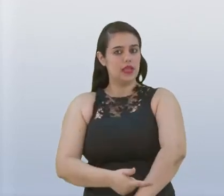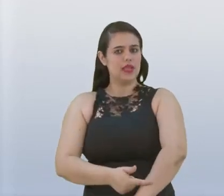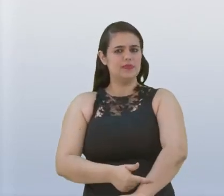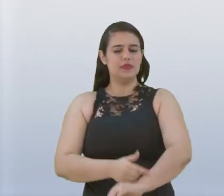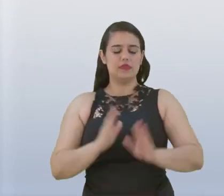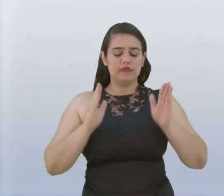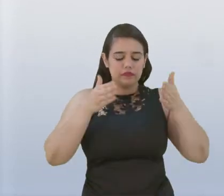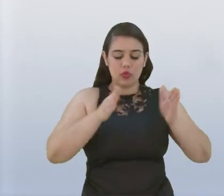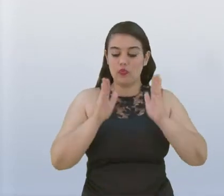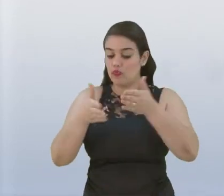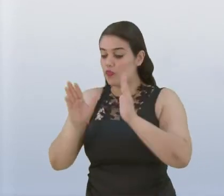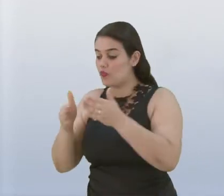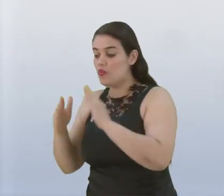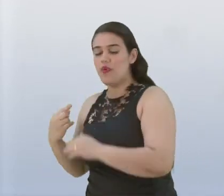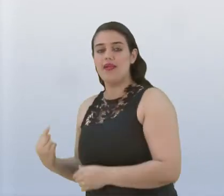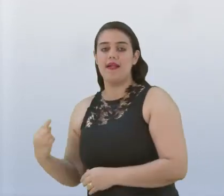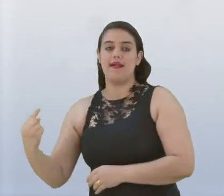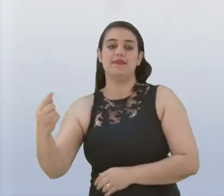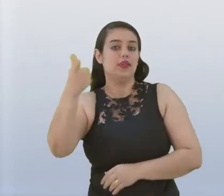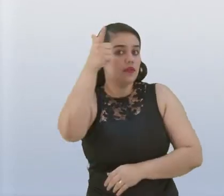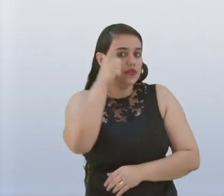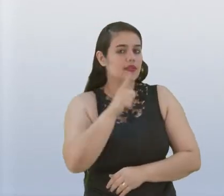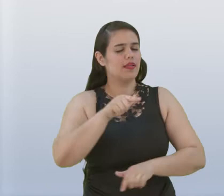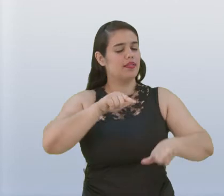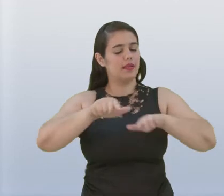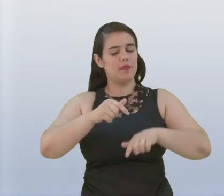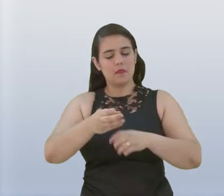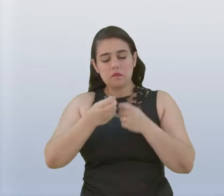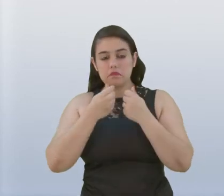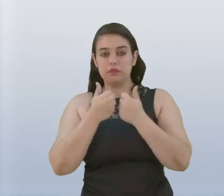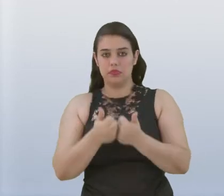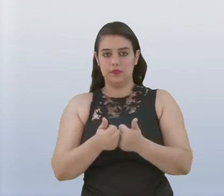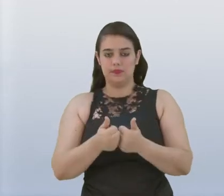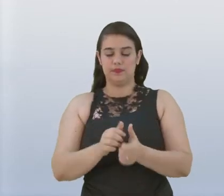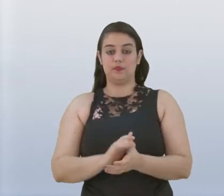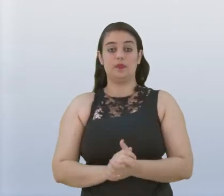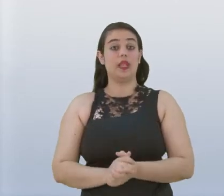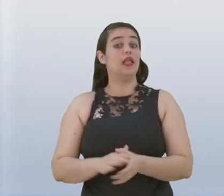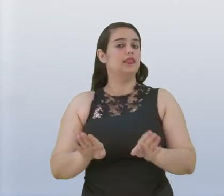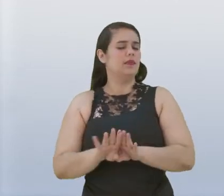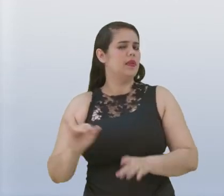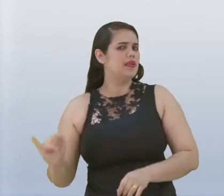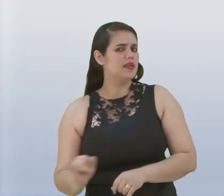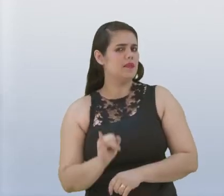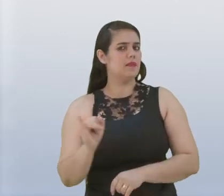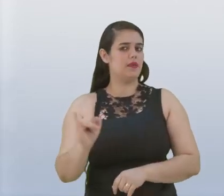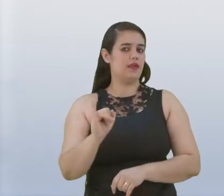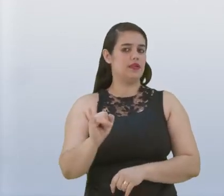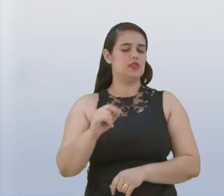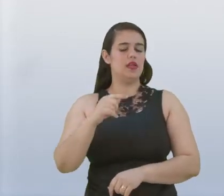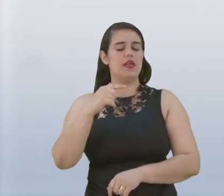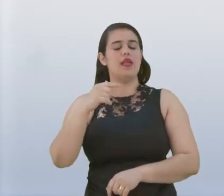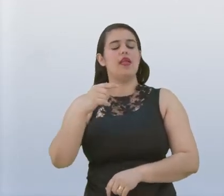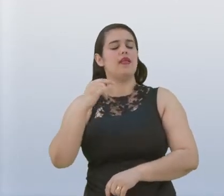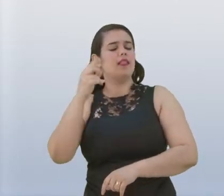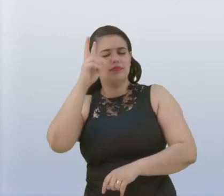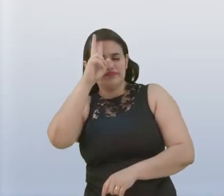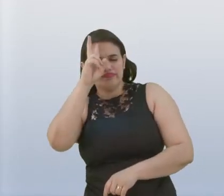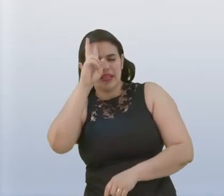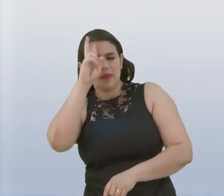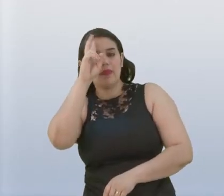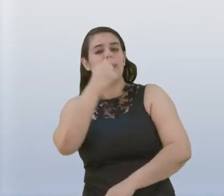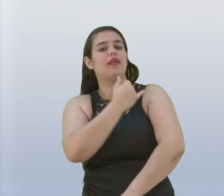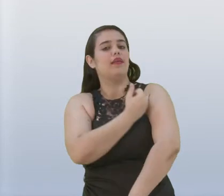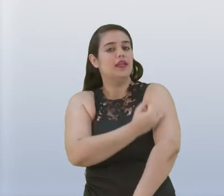garantir condições de concentração, organização e tranquilidade. Outra dica importante é lembrar dos princípios